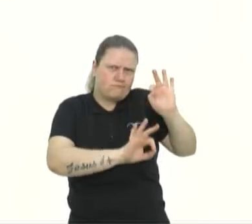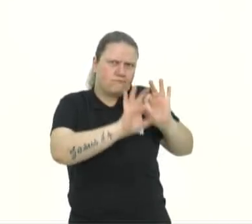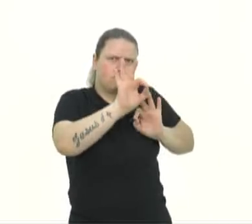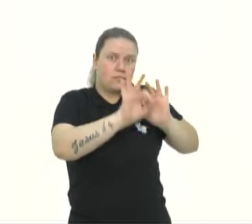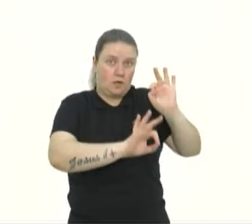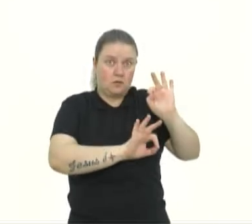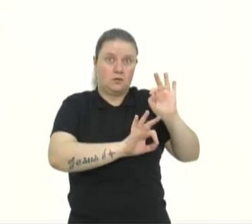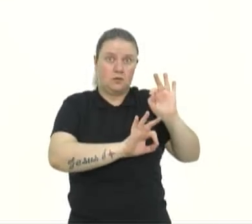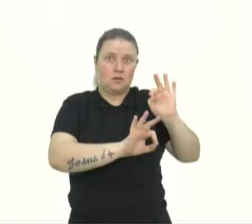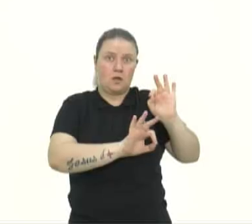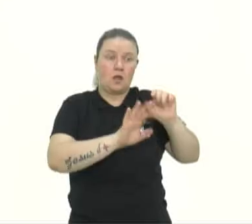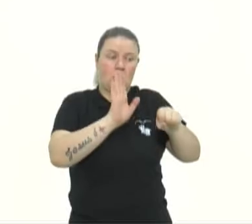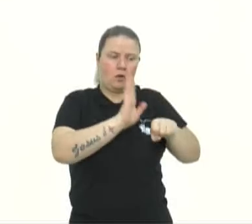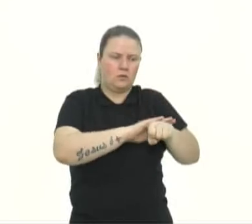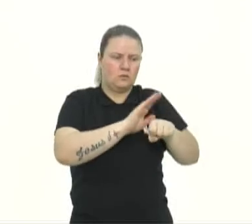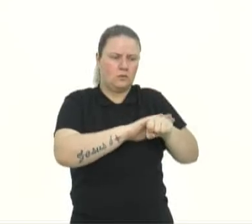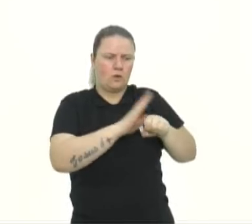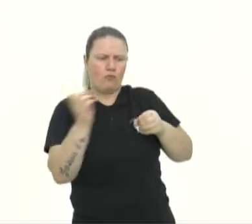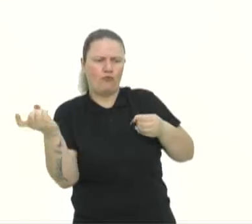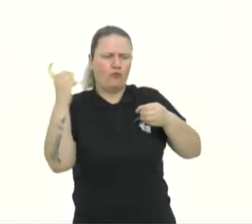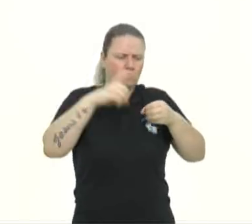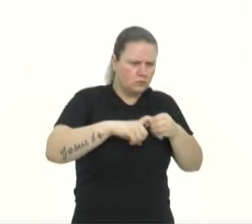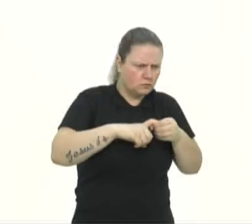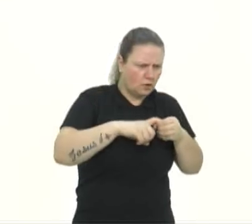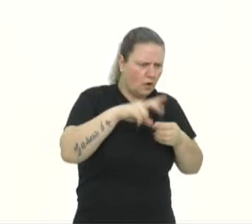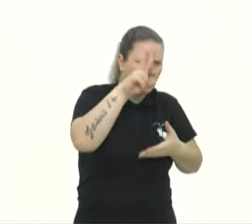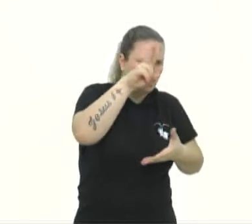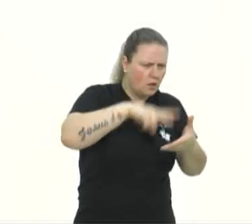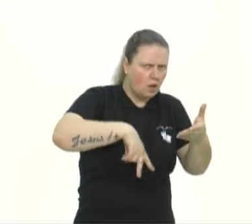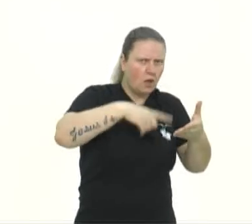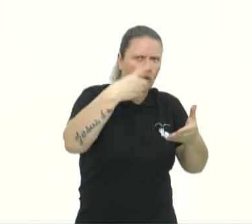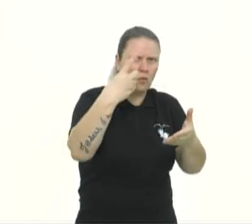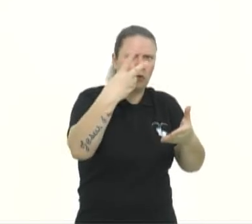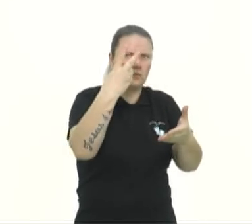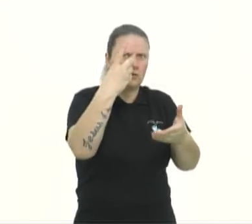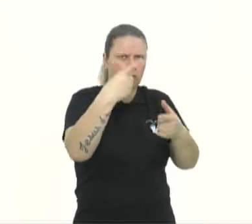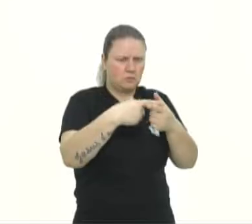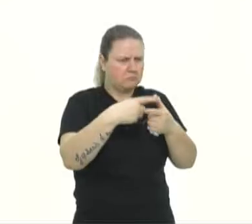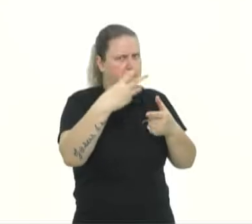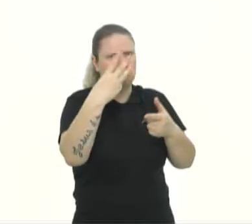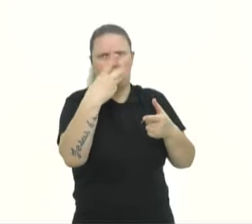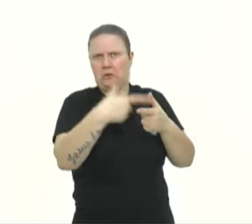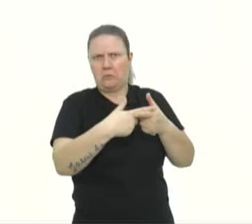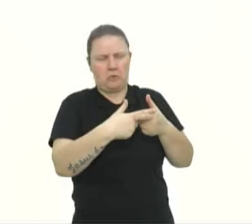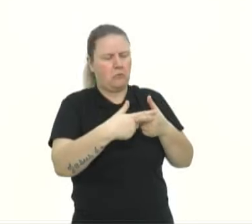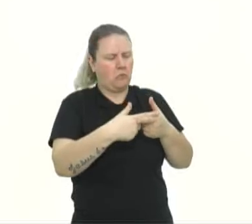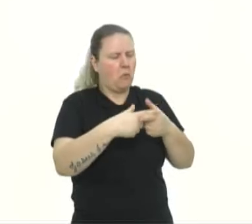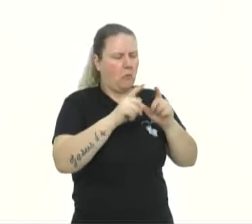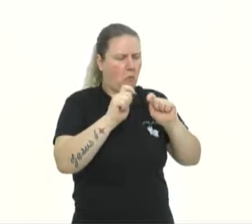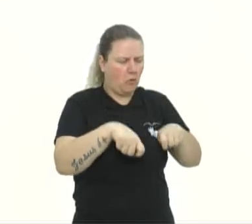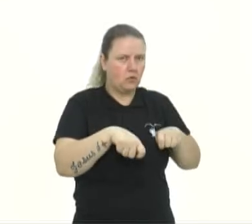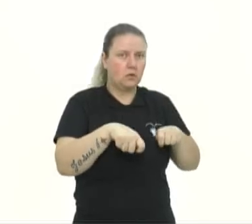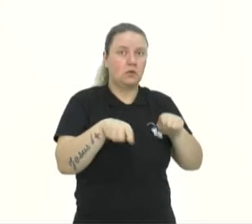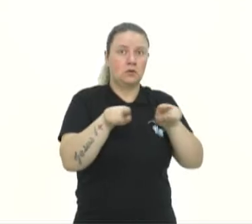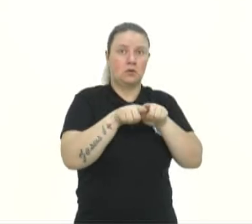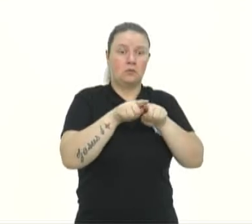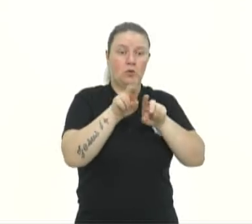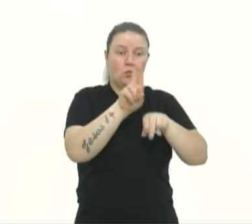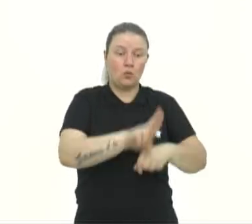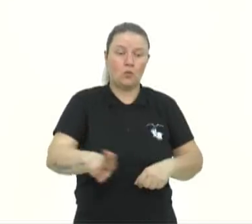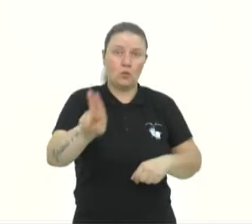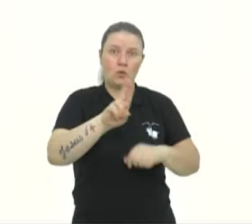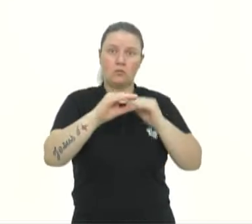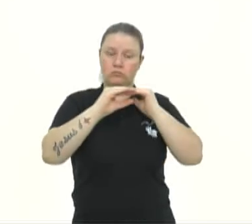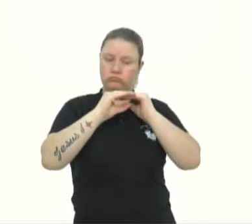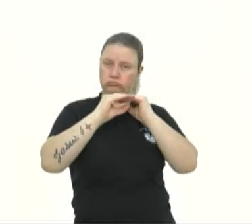planejada. Há tempo para revisar, né, o nosso conteúdo. Predomina o quê? O uso da norma padrão, né?